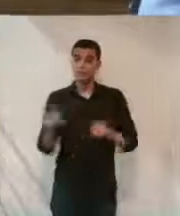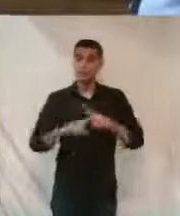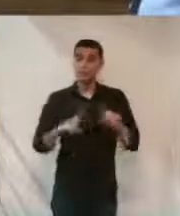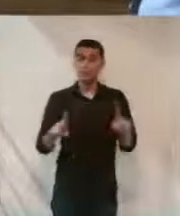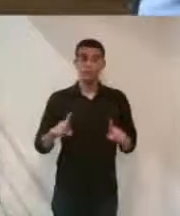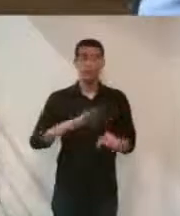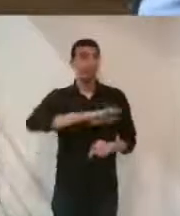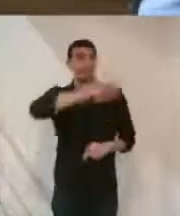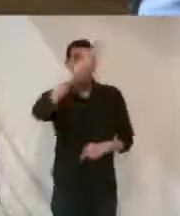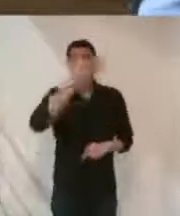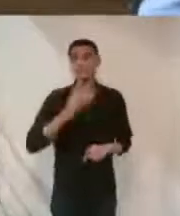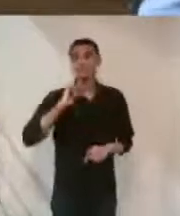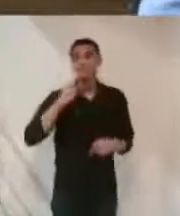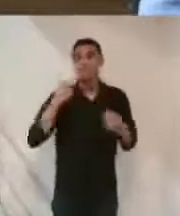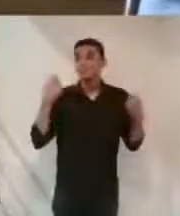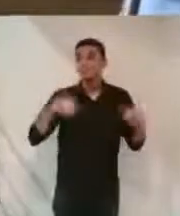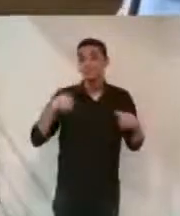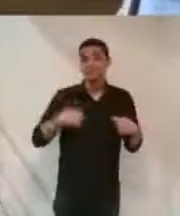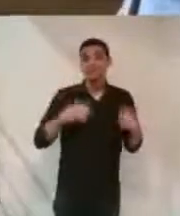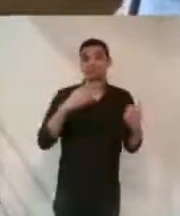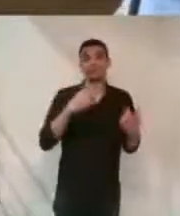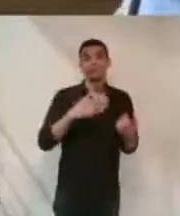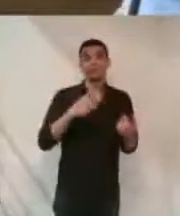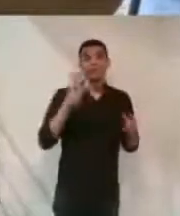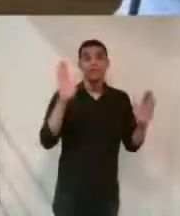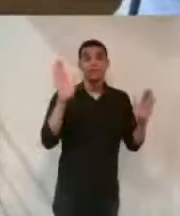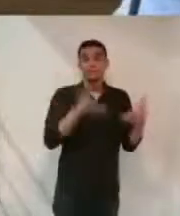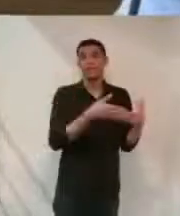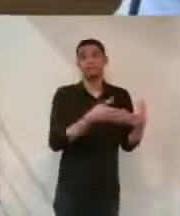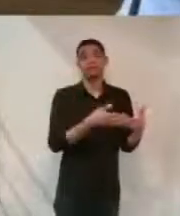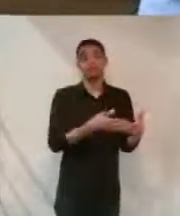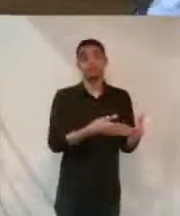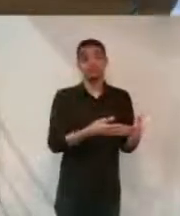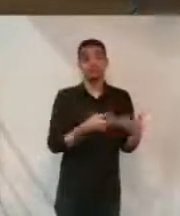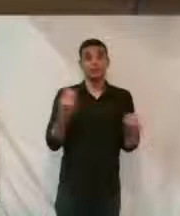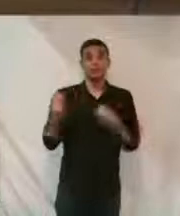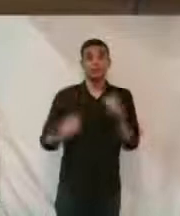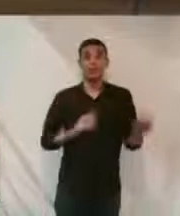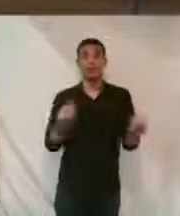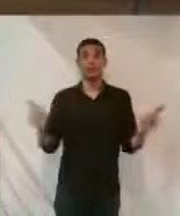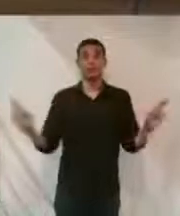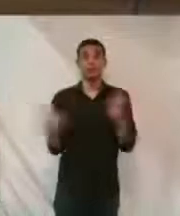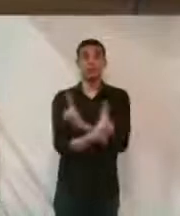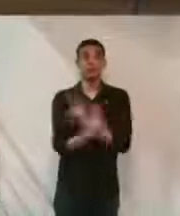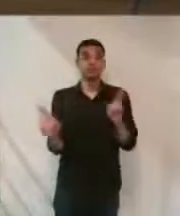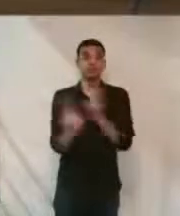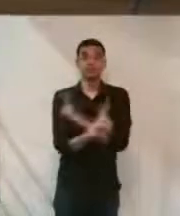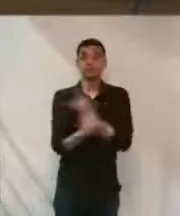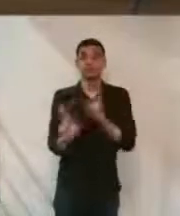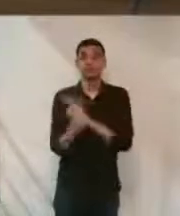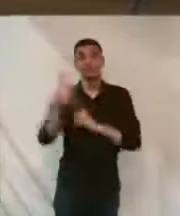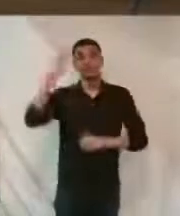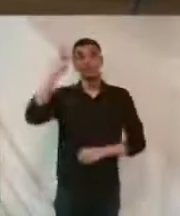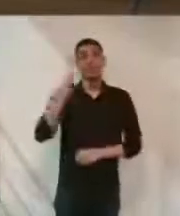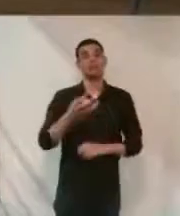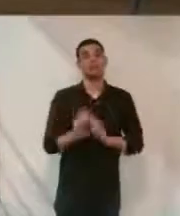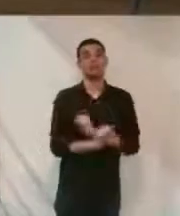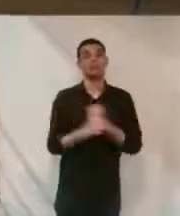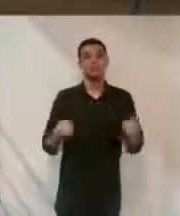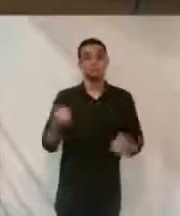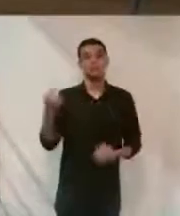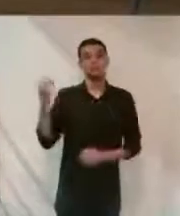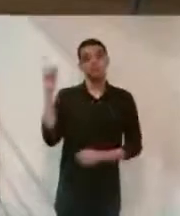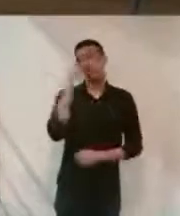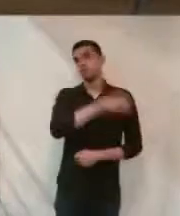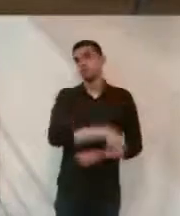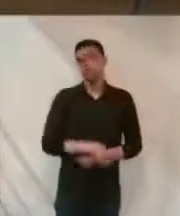humanos, precisam daquele ambiente para sobreviver. Que contrassenso poderia aparecer quando a gente diz que vai fechar um lixão,